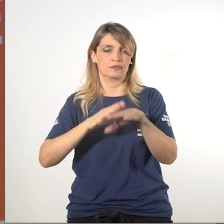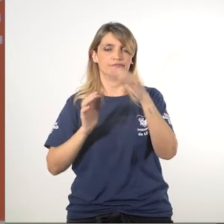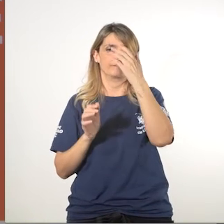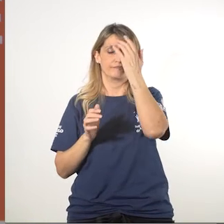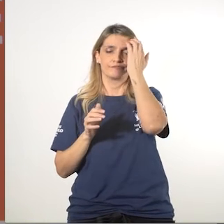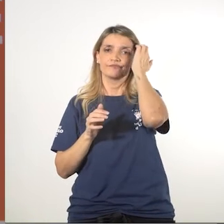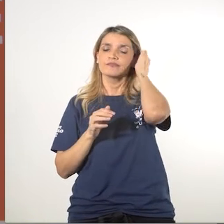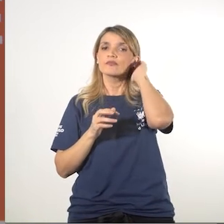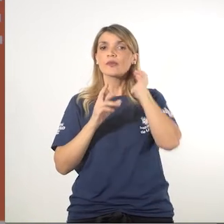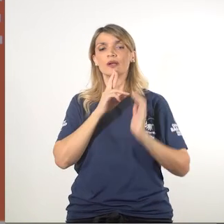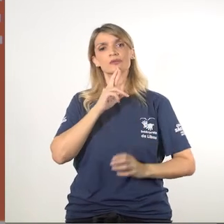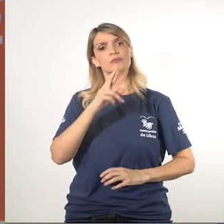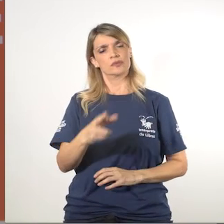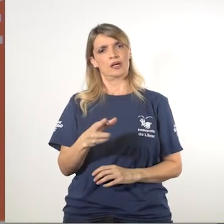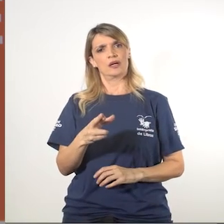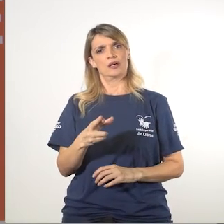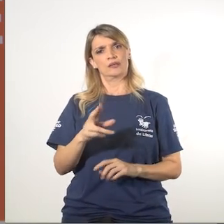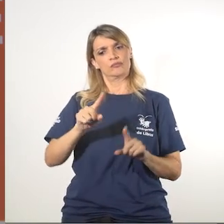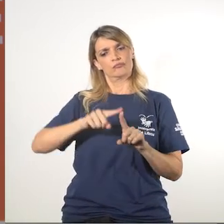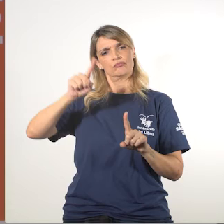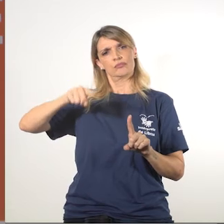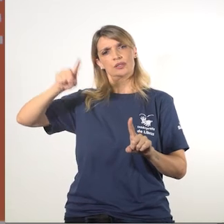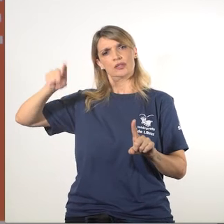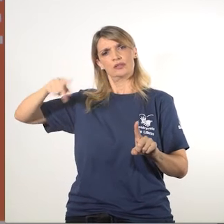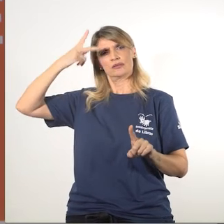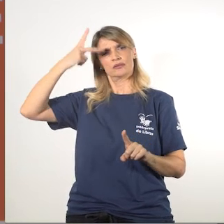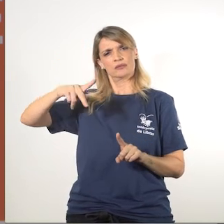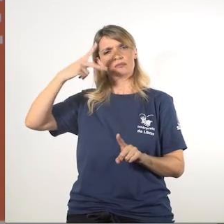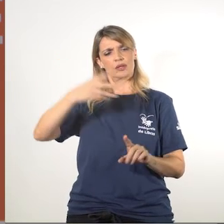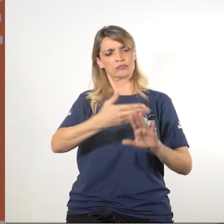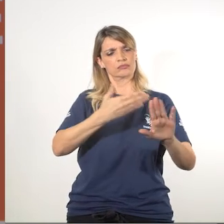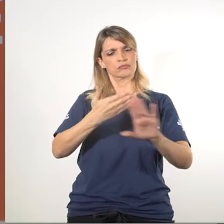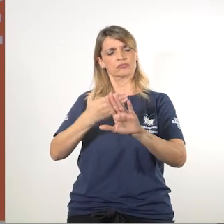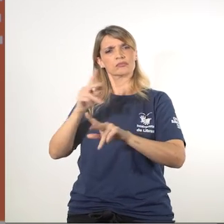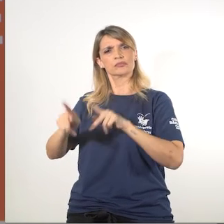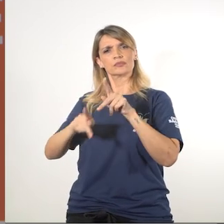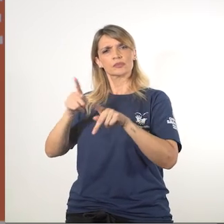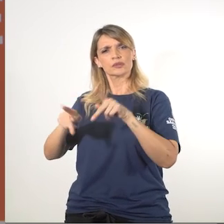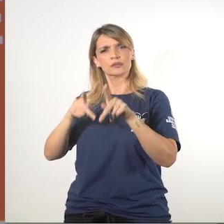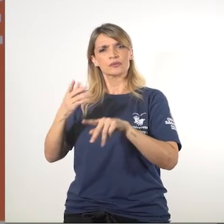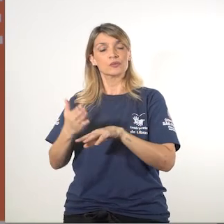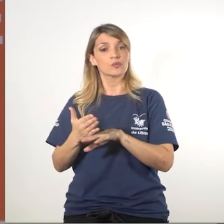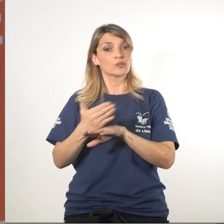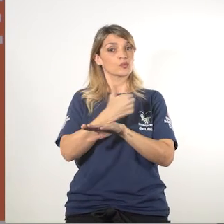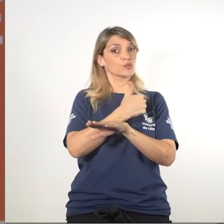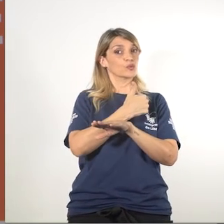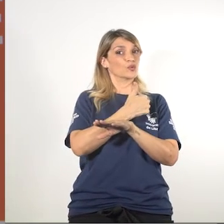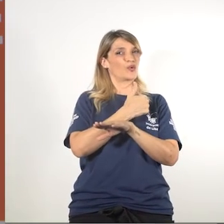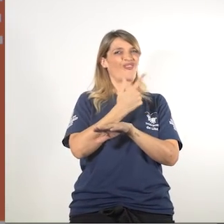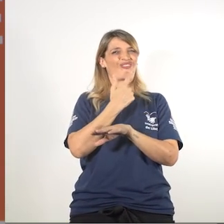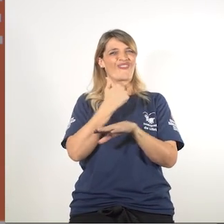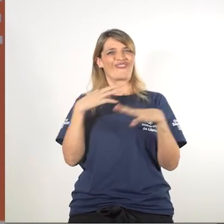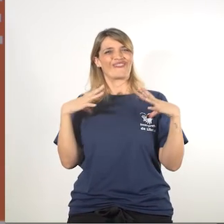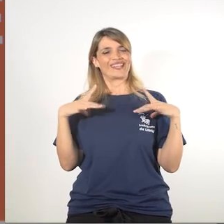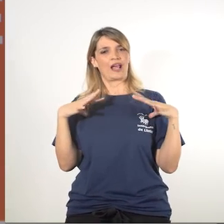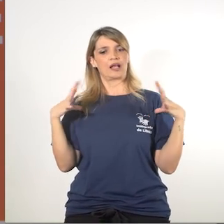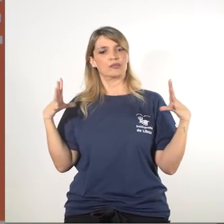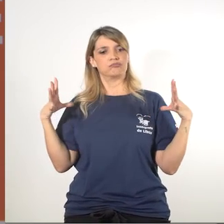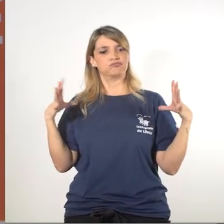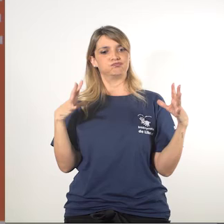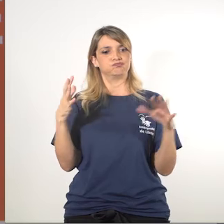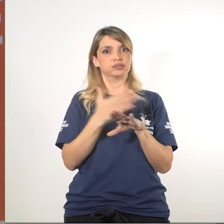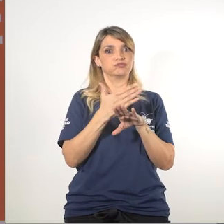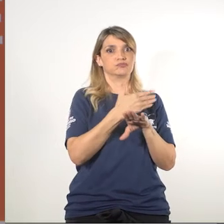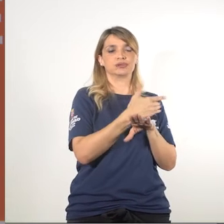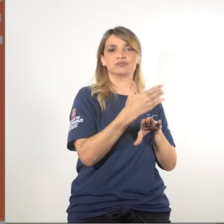O resultado positivo do índice paulistano no isolamento da população, com a antecipação dos feriados e a expectativa